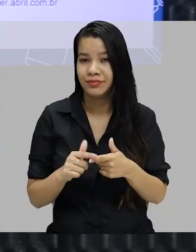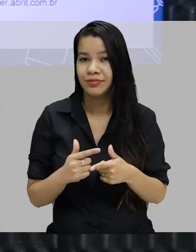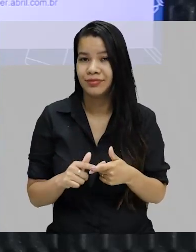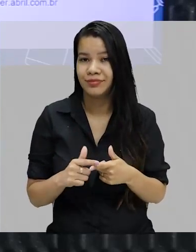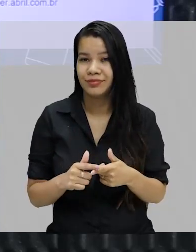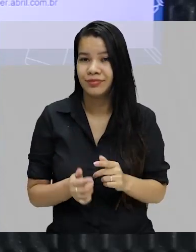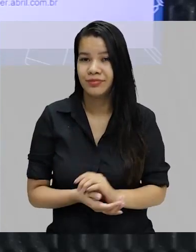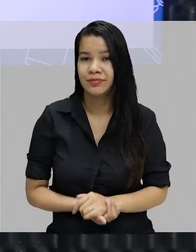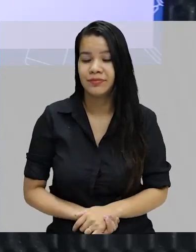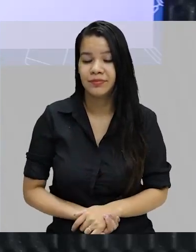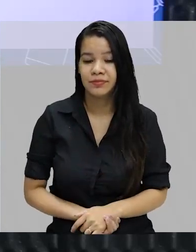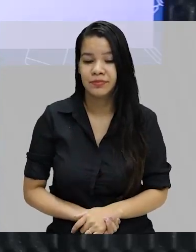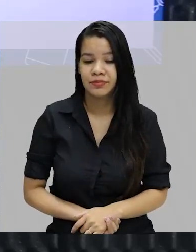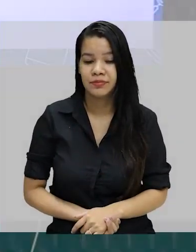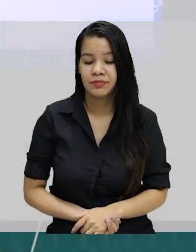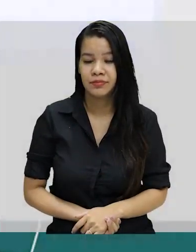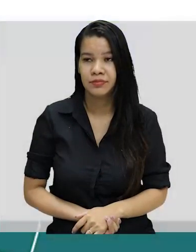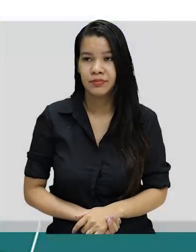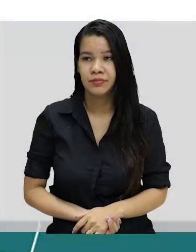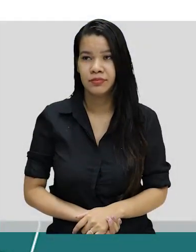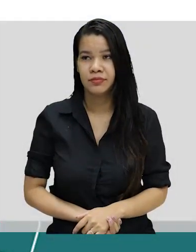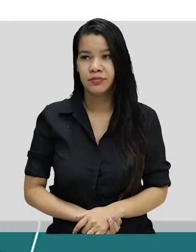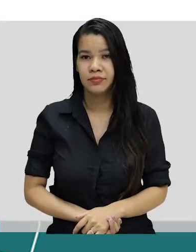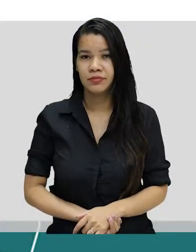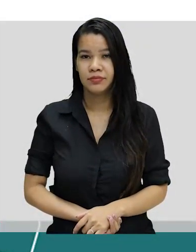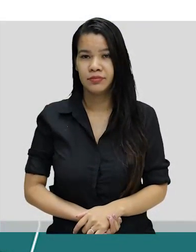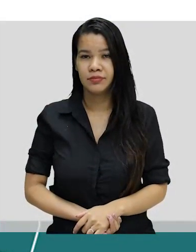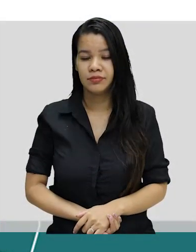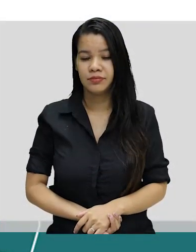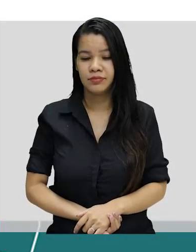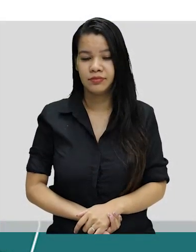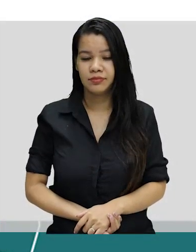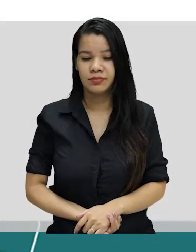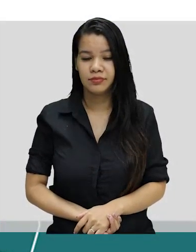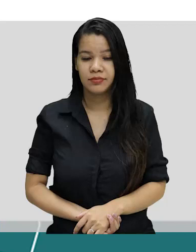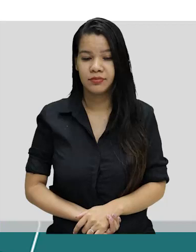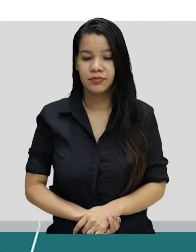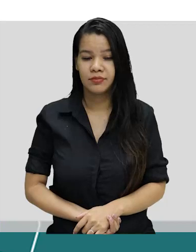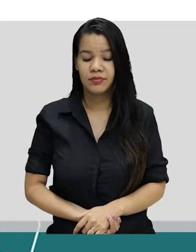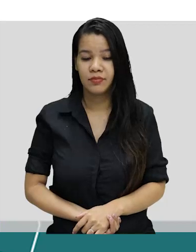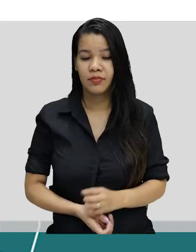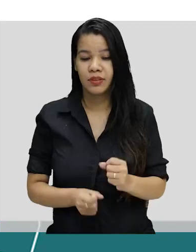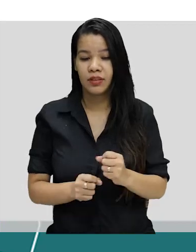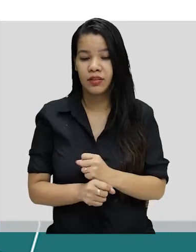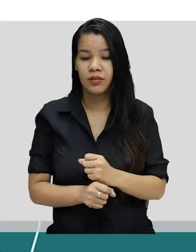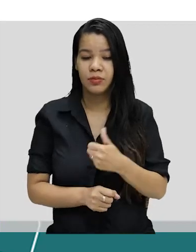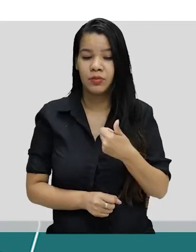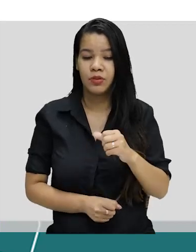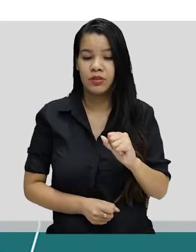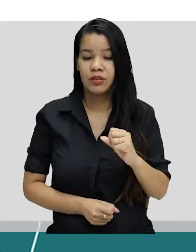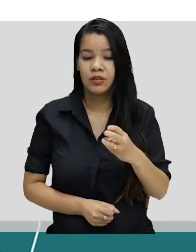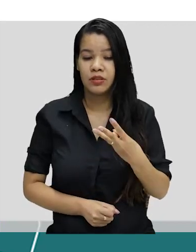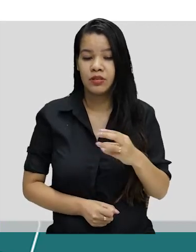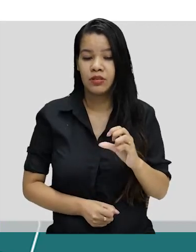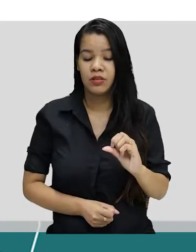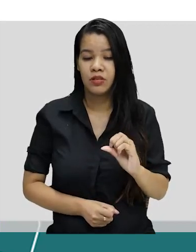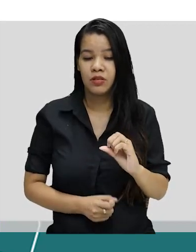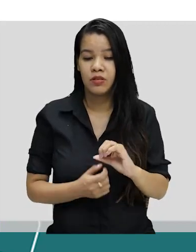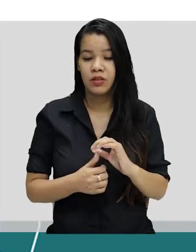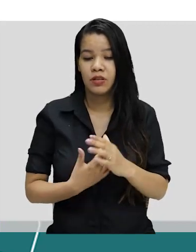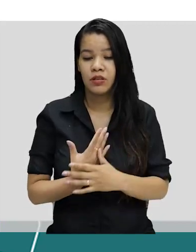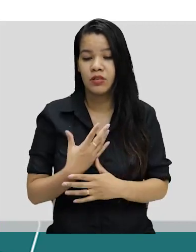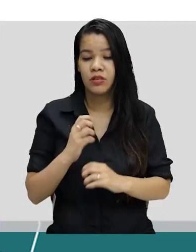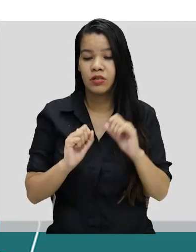frios e bastante gosmenta em dias quentes. Em 1839, o inventor